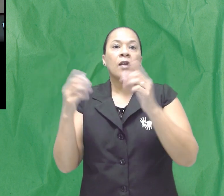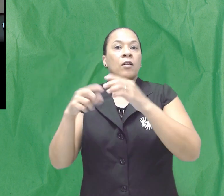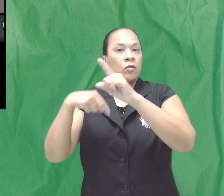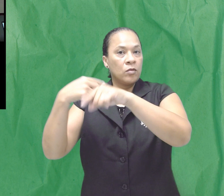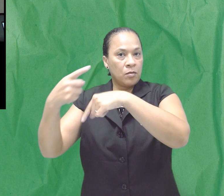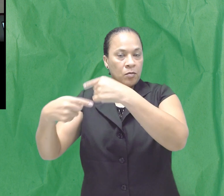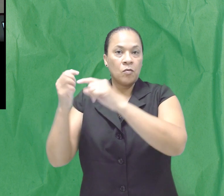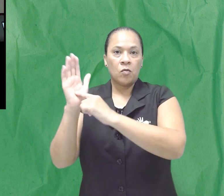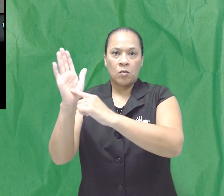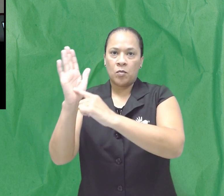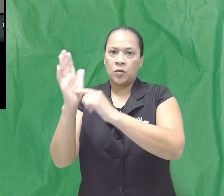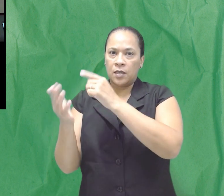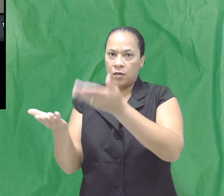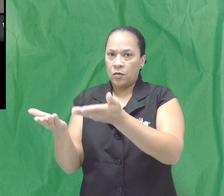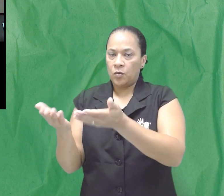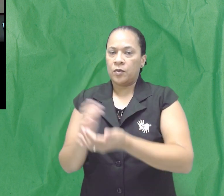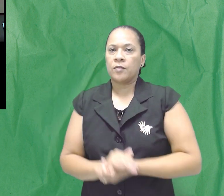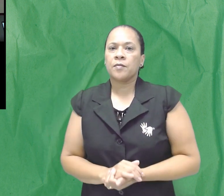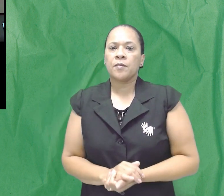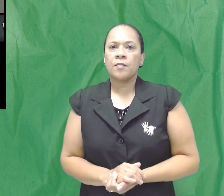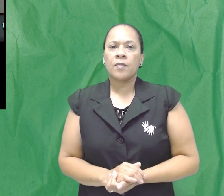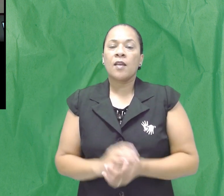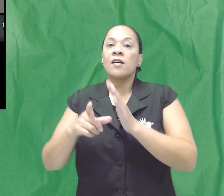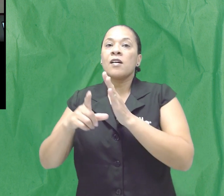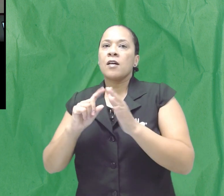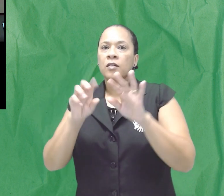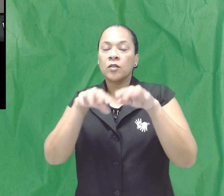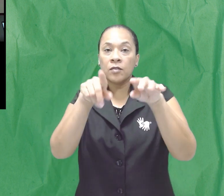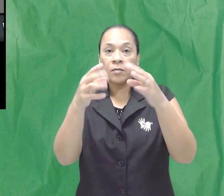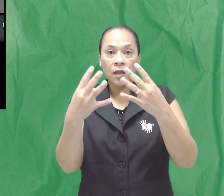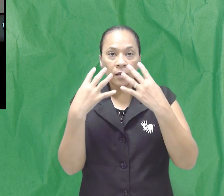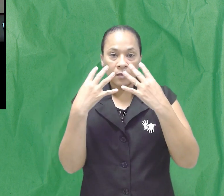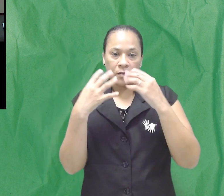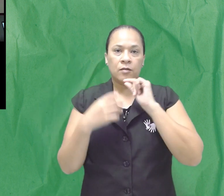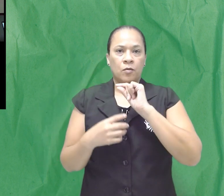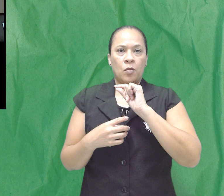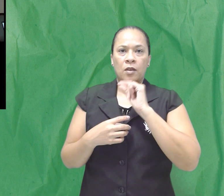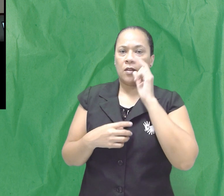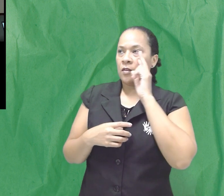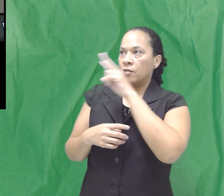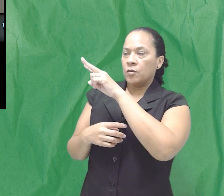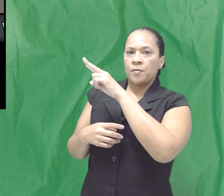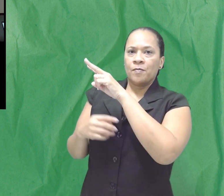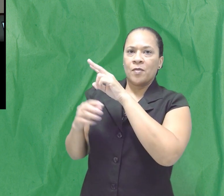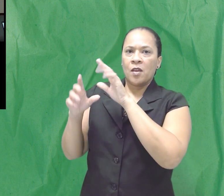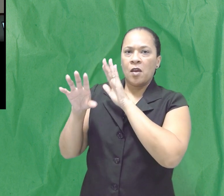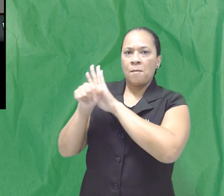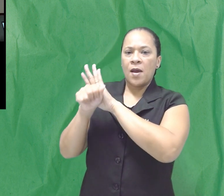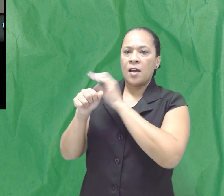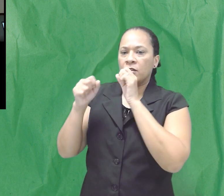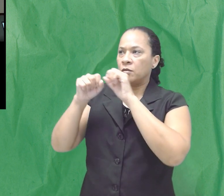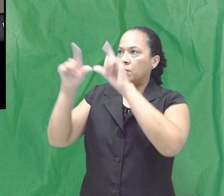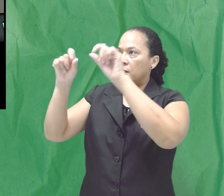Antes de passar para o próximo slide, gostaria só de chamar a atenção de vocês para essas duas figuras, que ilustram um